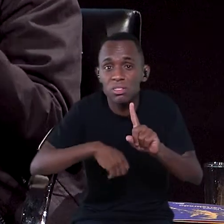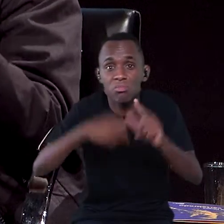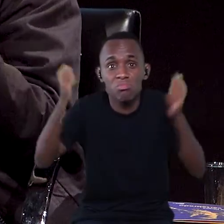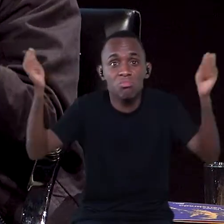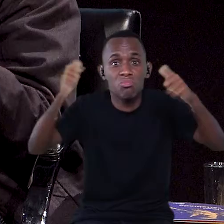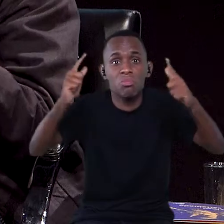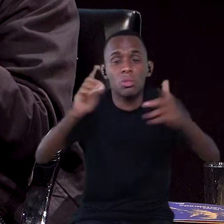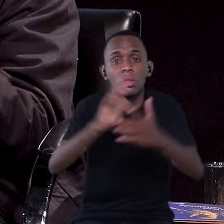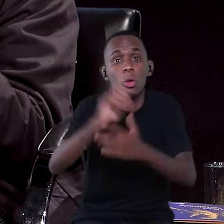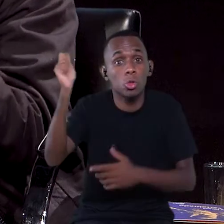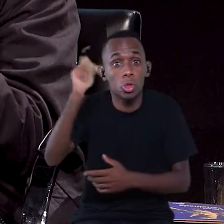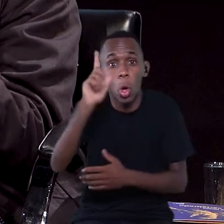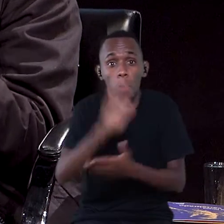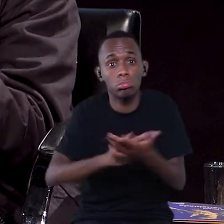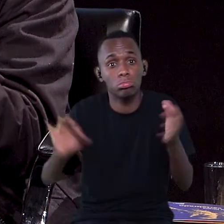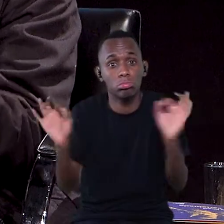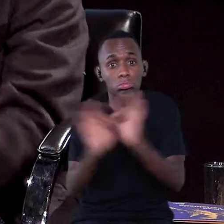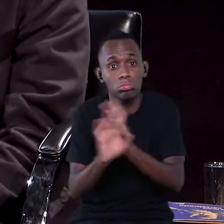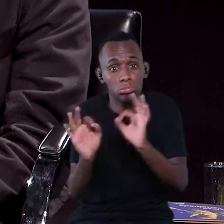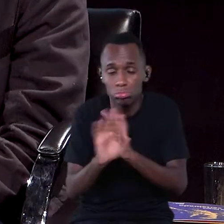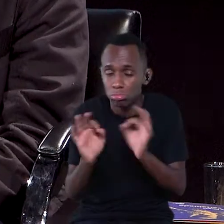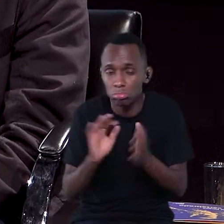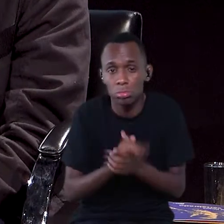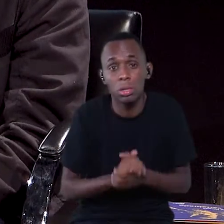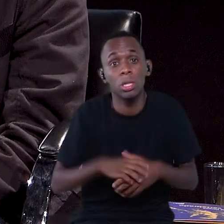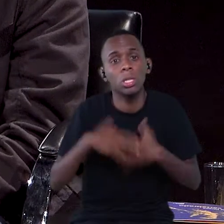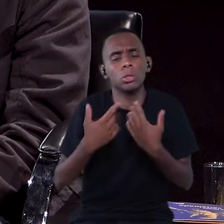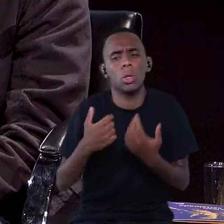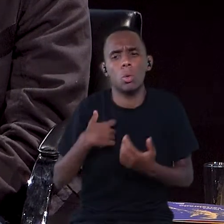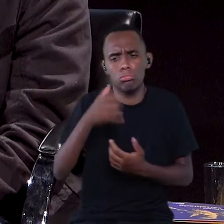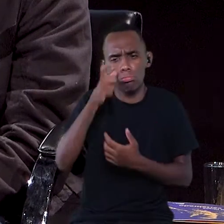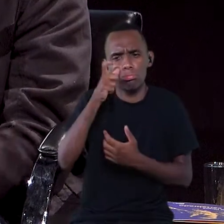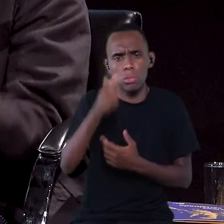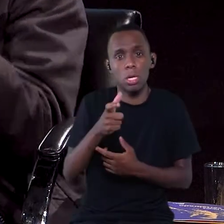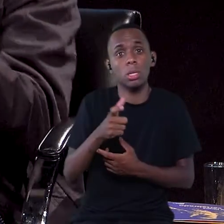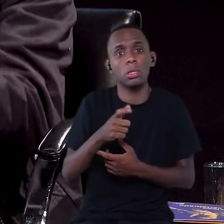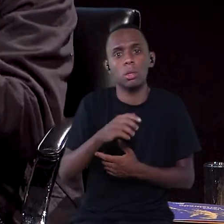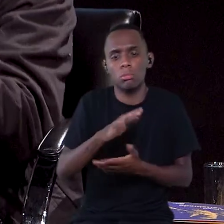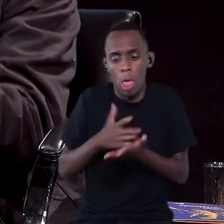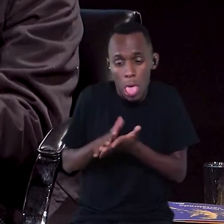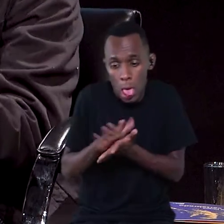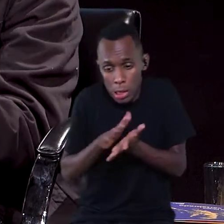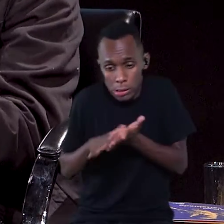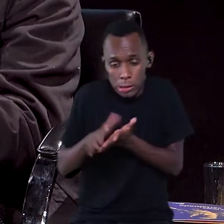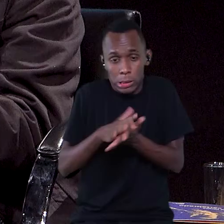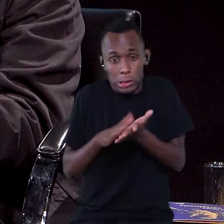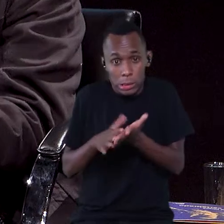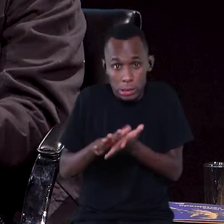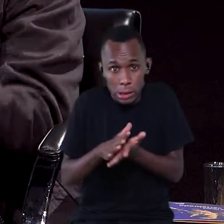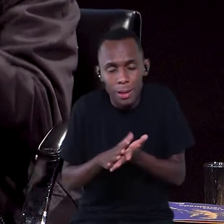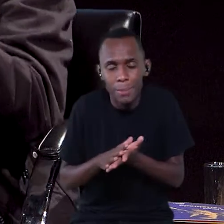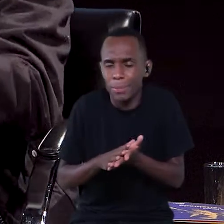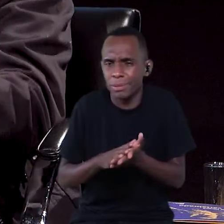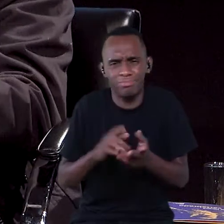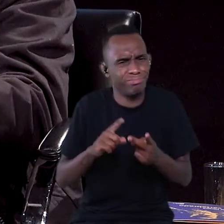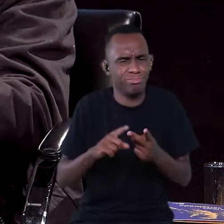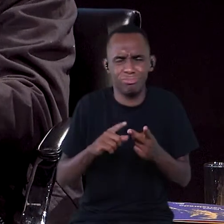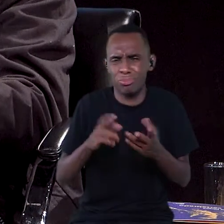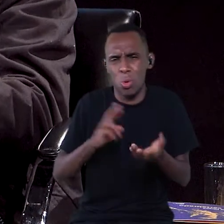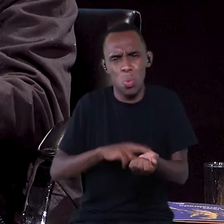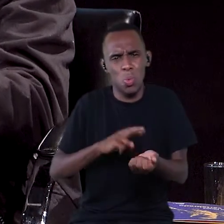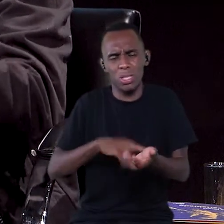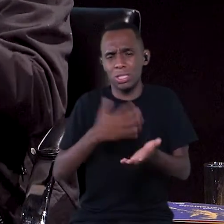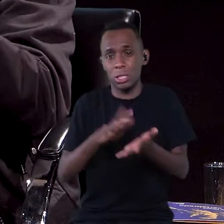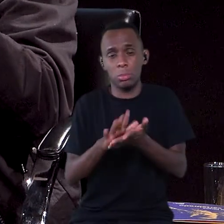essa problemática que, do ponto de vista do pensamento, me interessava muito, né? Não era o samba brasileiro, né? Não era o ritmo da escola de